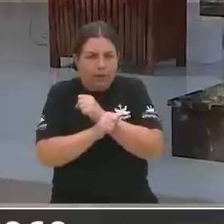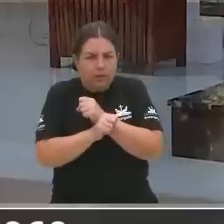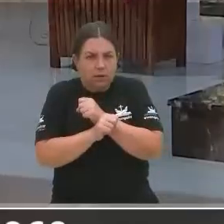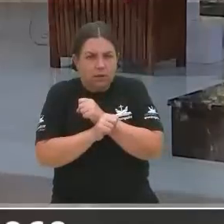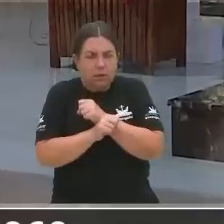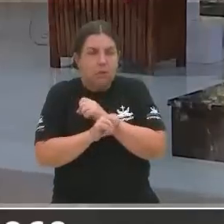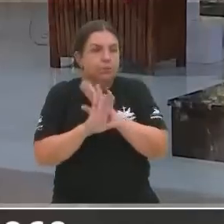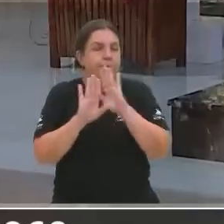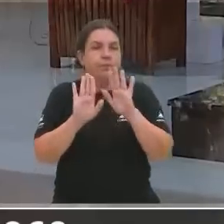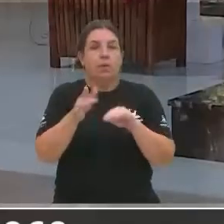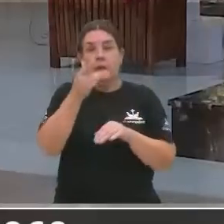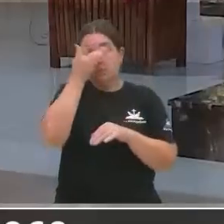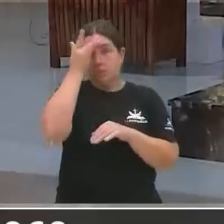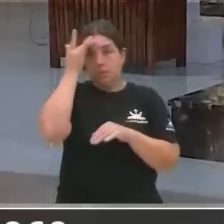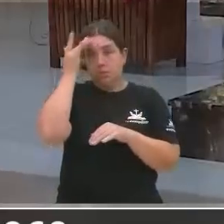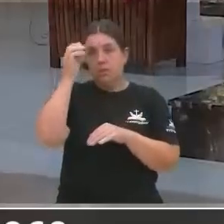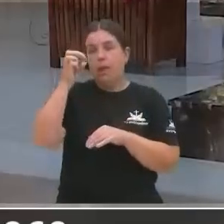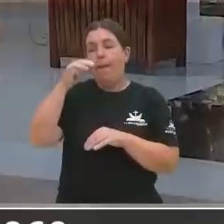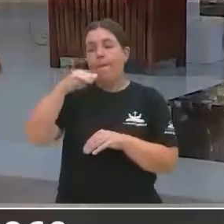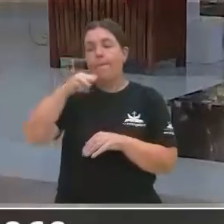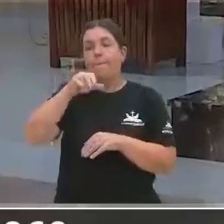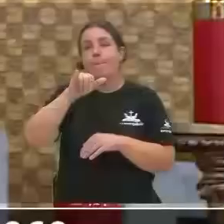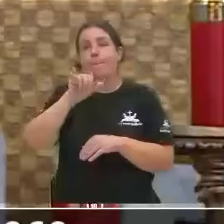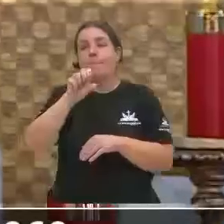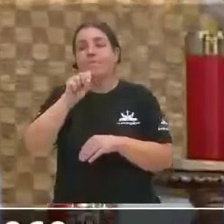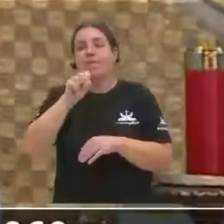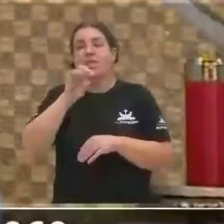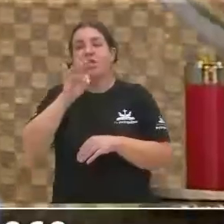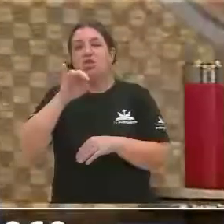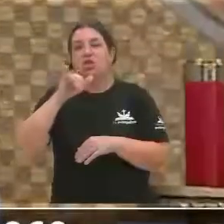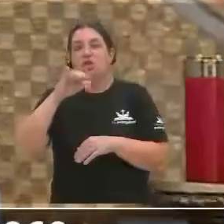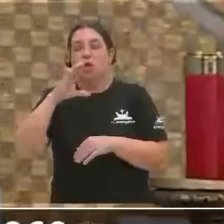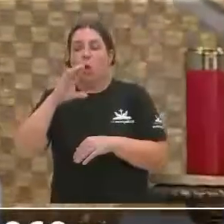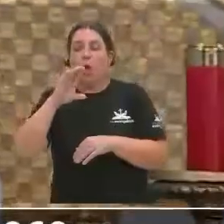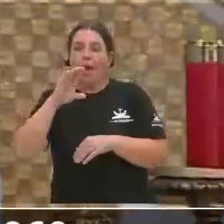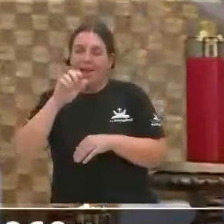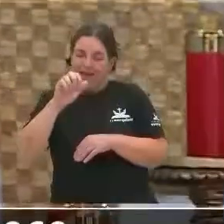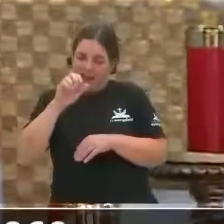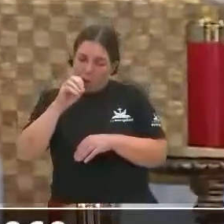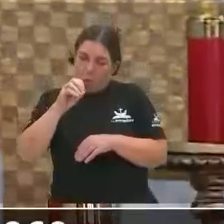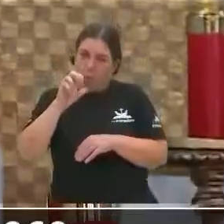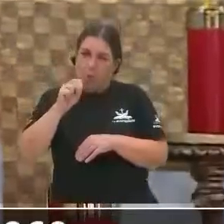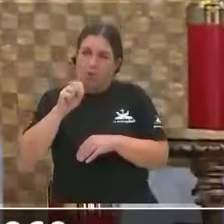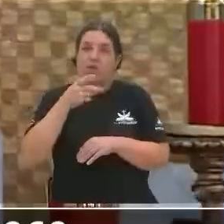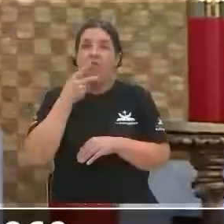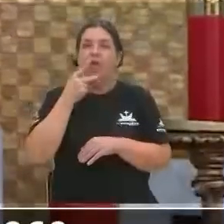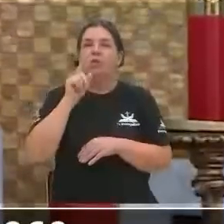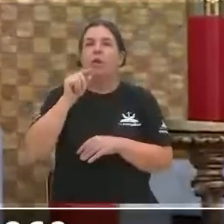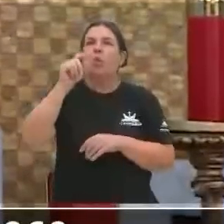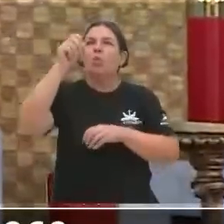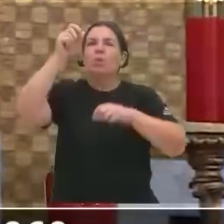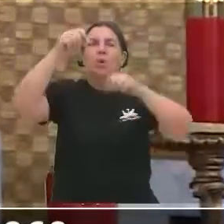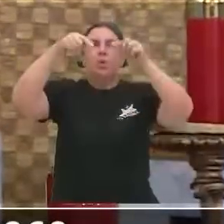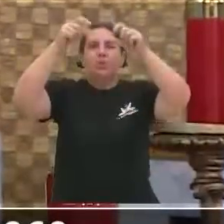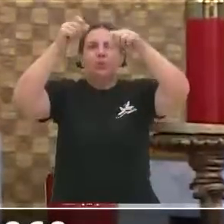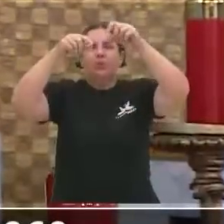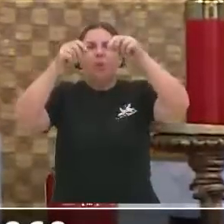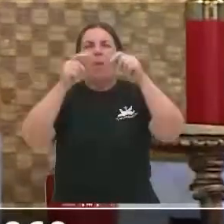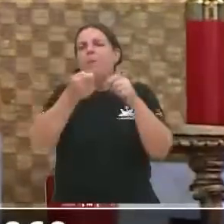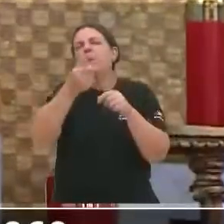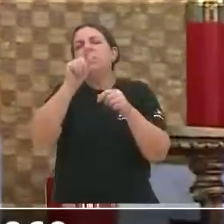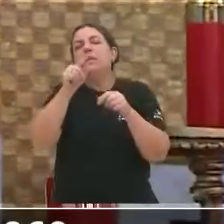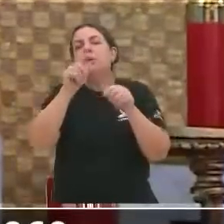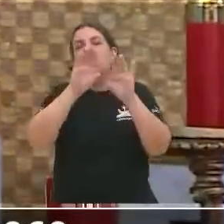os místicos dizem que isto é uma fagulha do céu eu acho interessante que